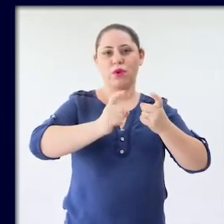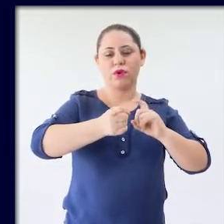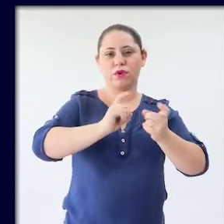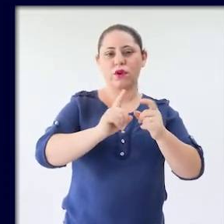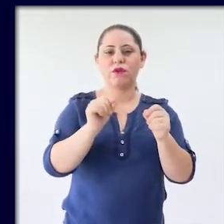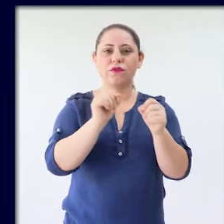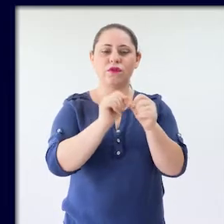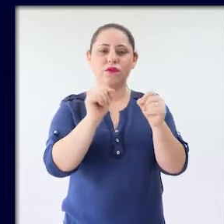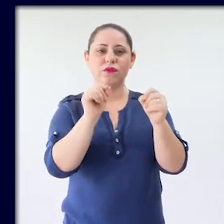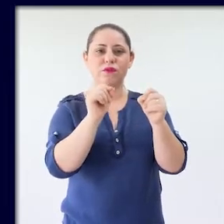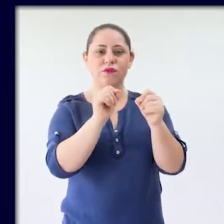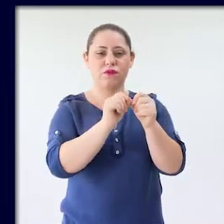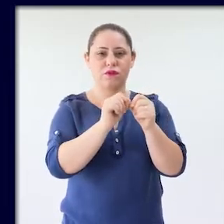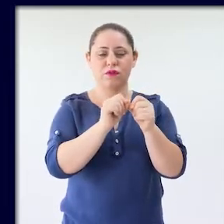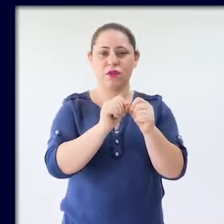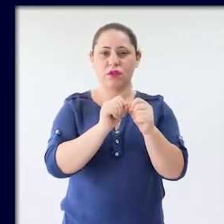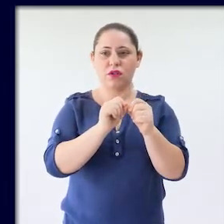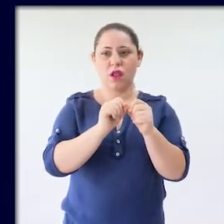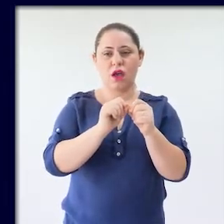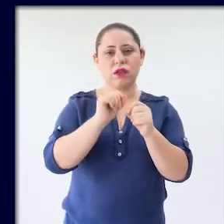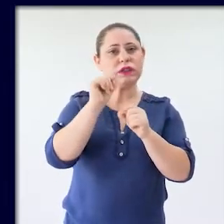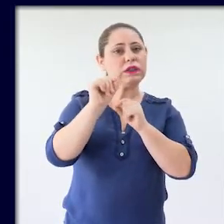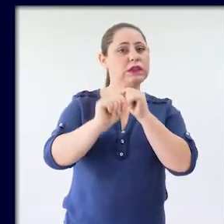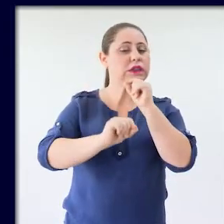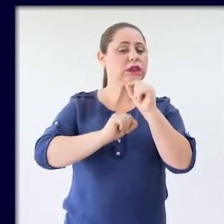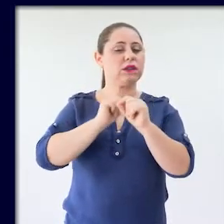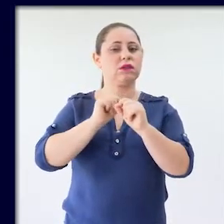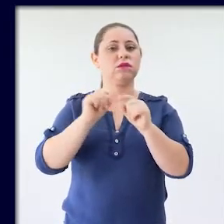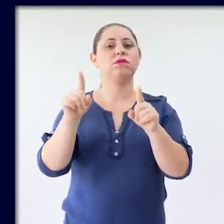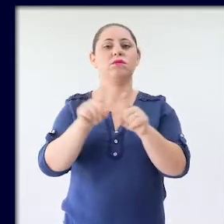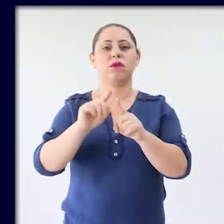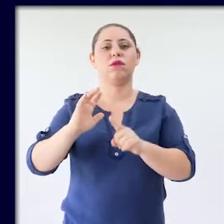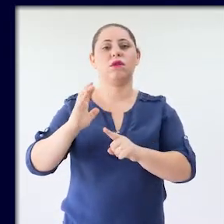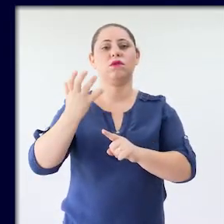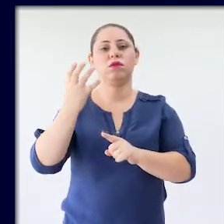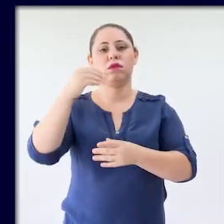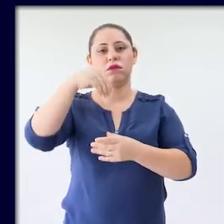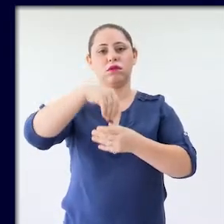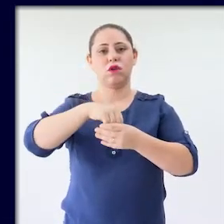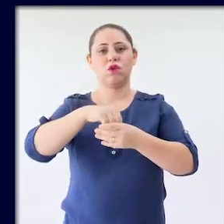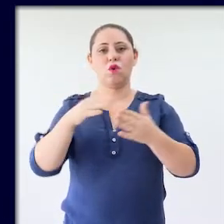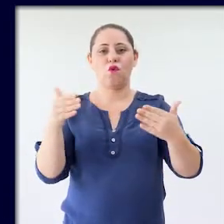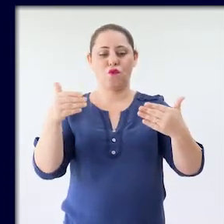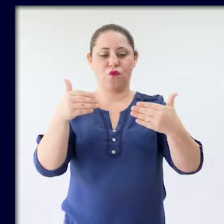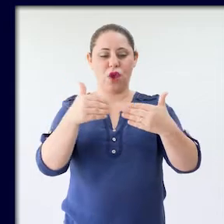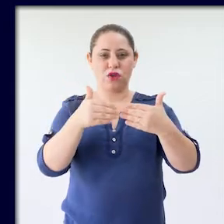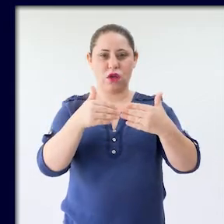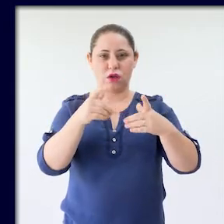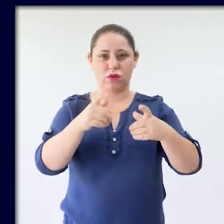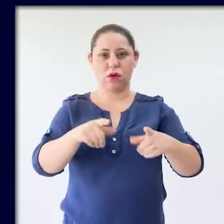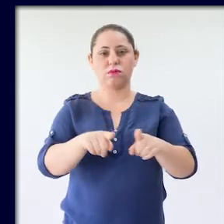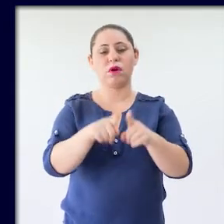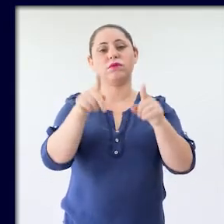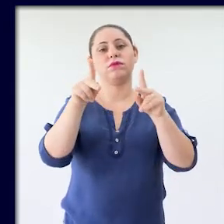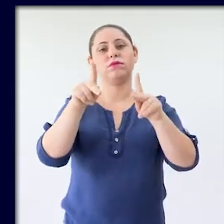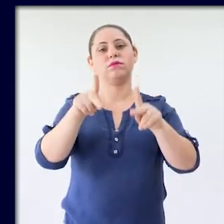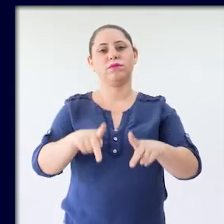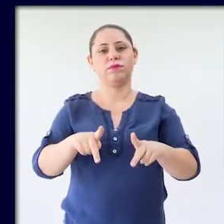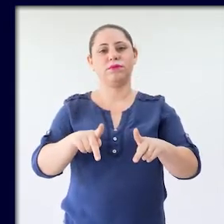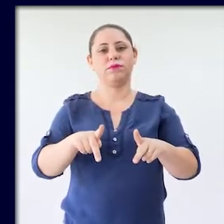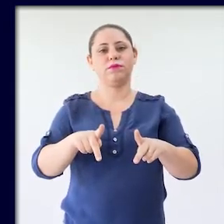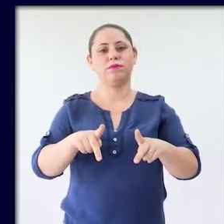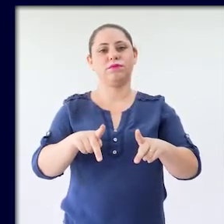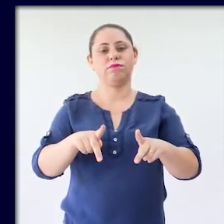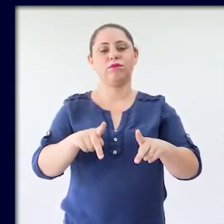reuniões que foram feitas, que eventualmente sejam feitas, ainda que em lugar fechado, mas num lugar